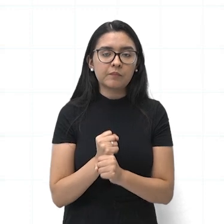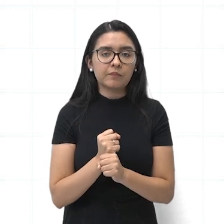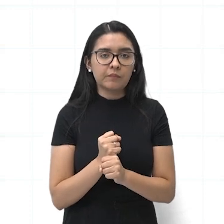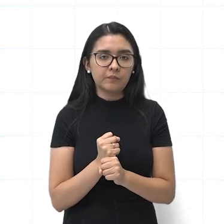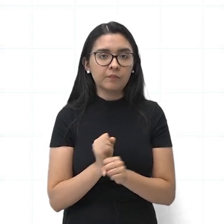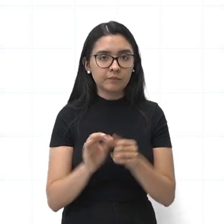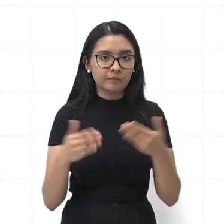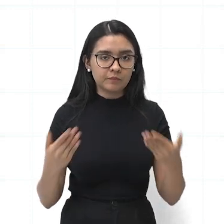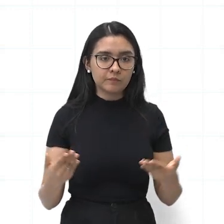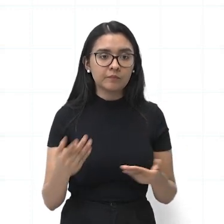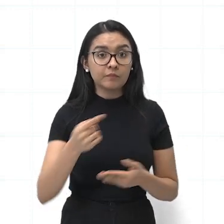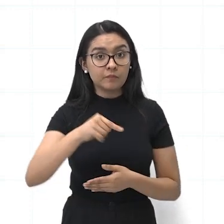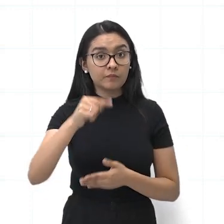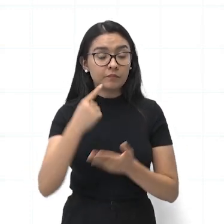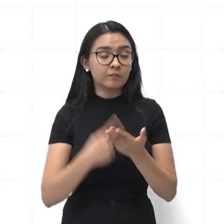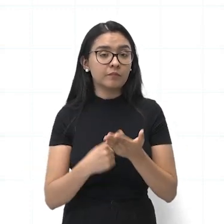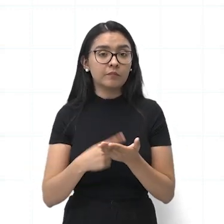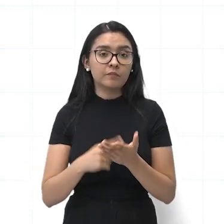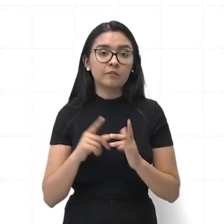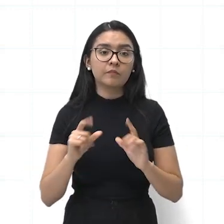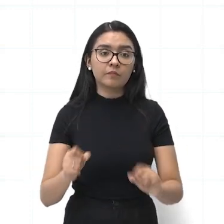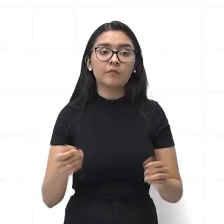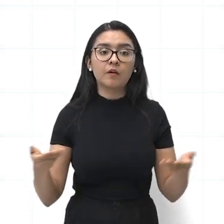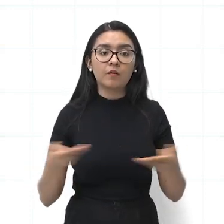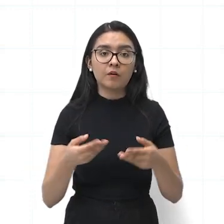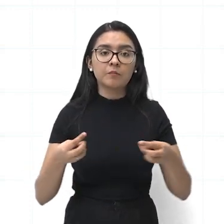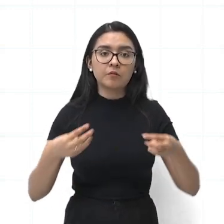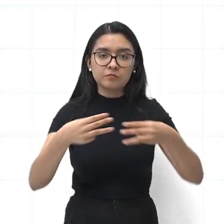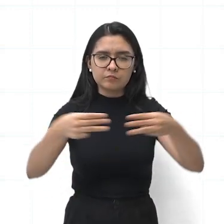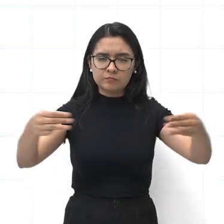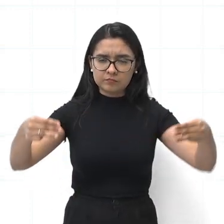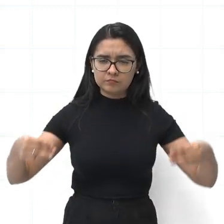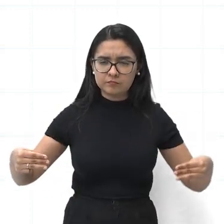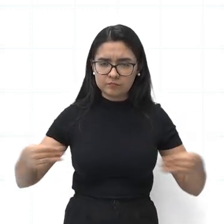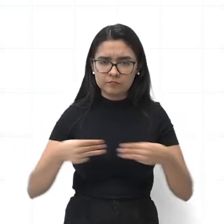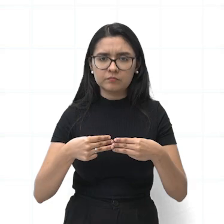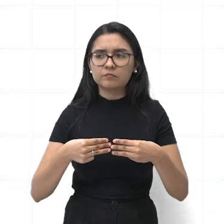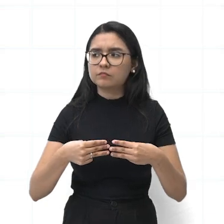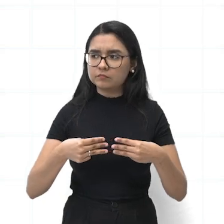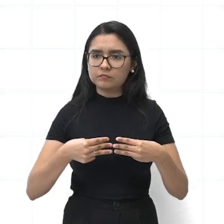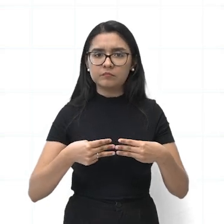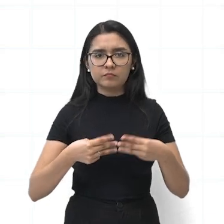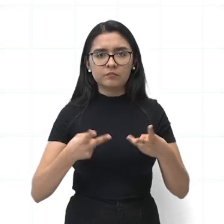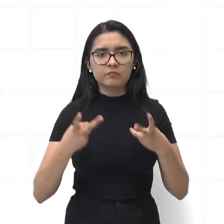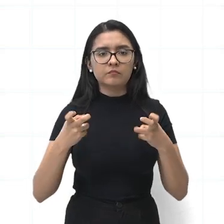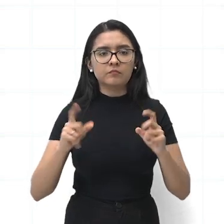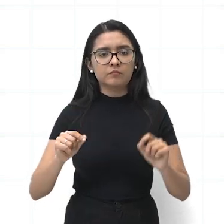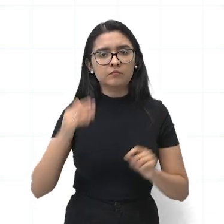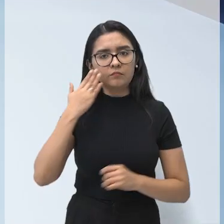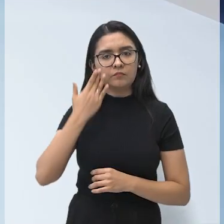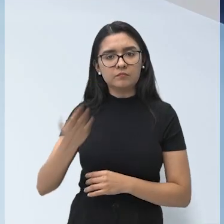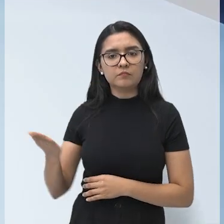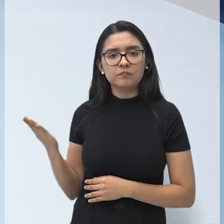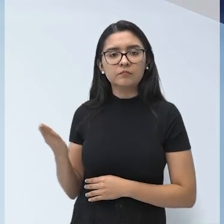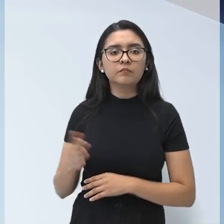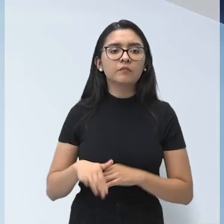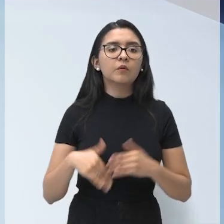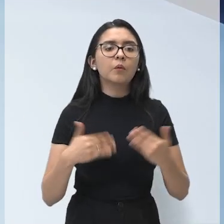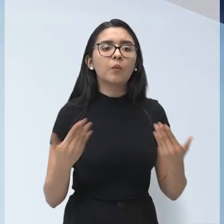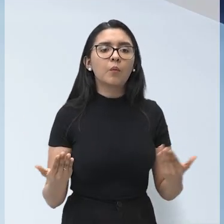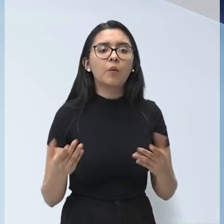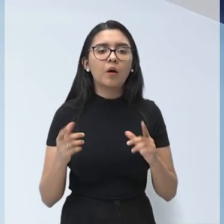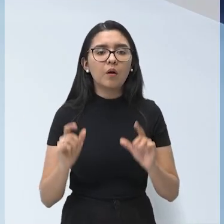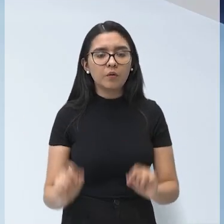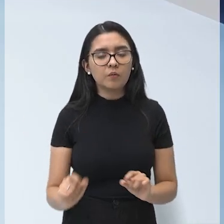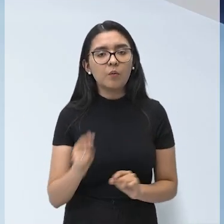já chamo vocês para o nosso ringue. Olhem aqui para mim. E aí, qual será o